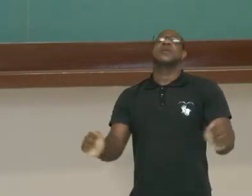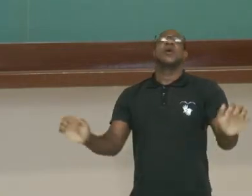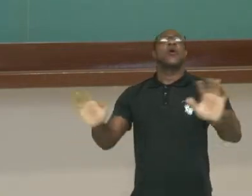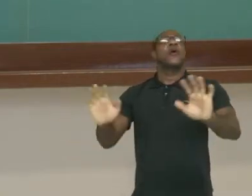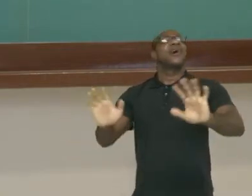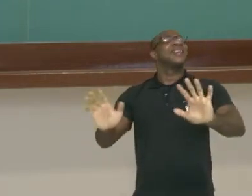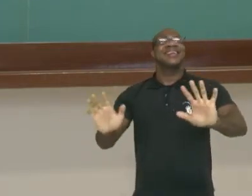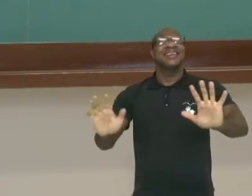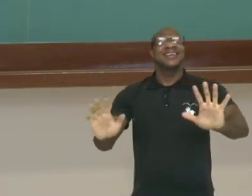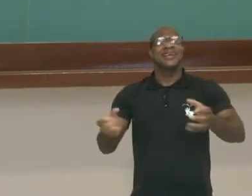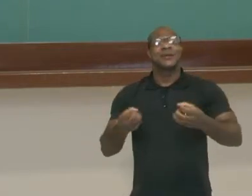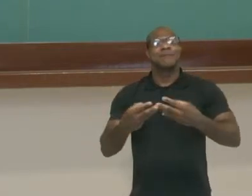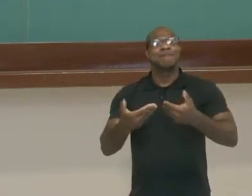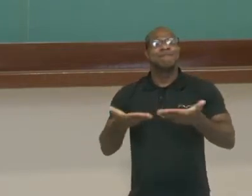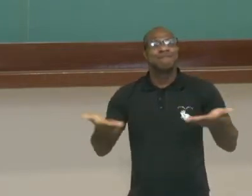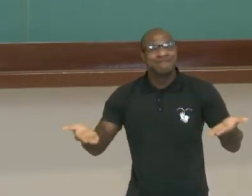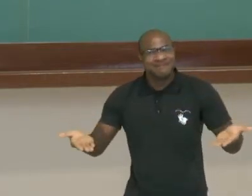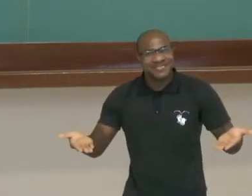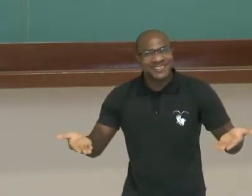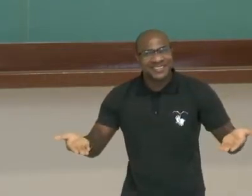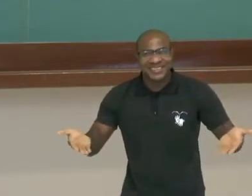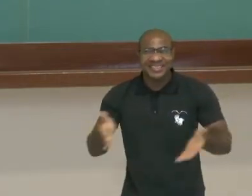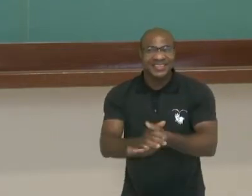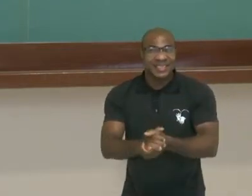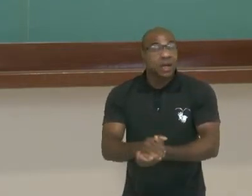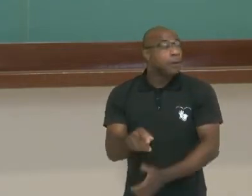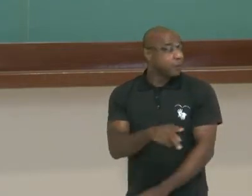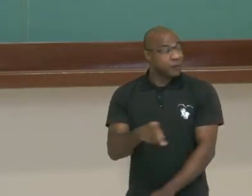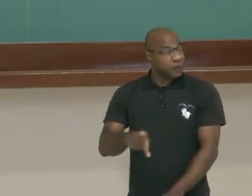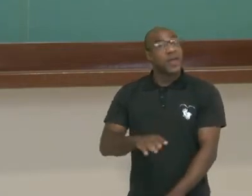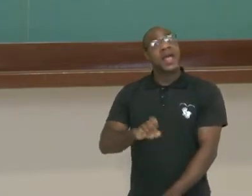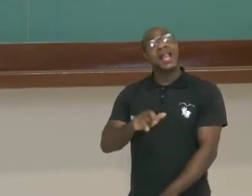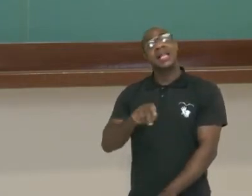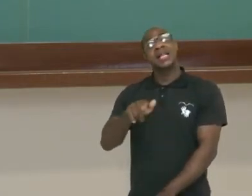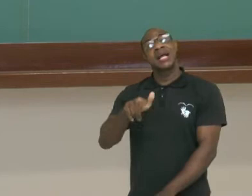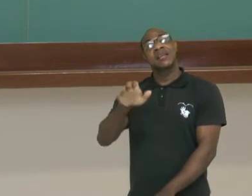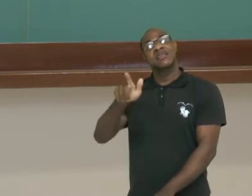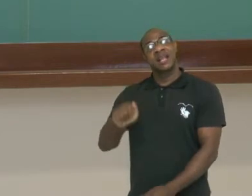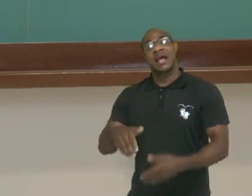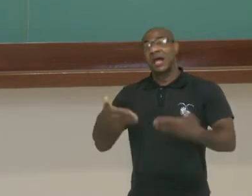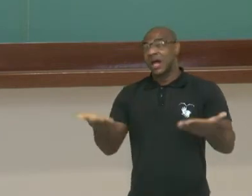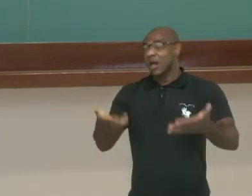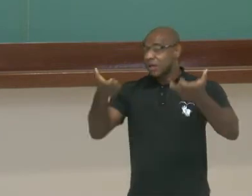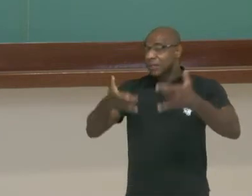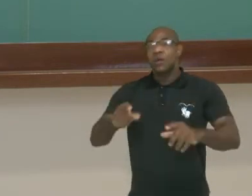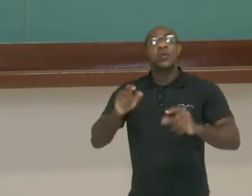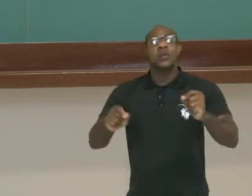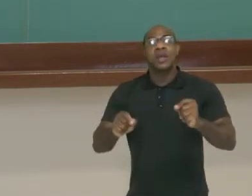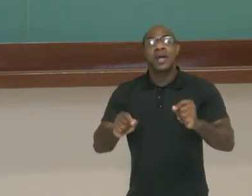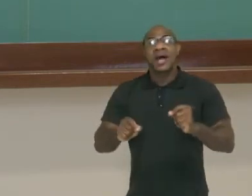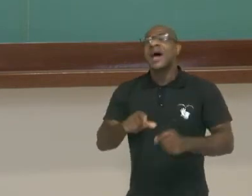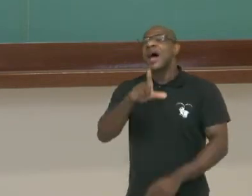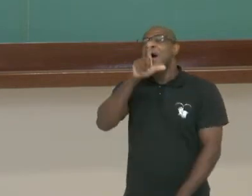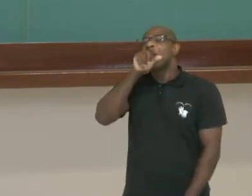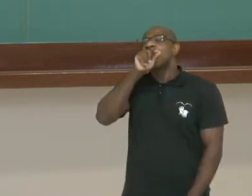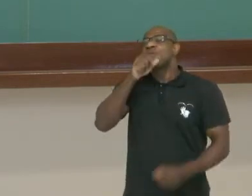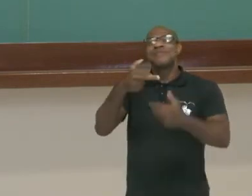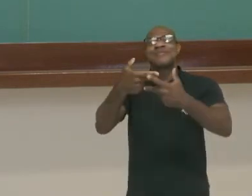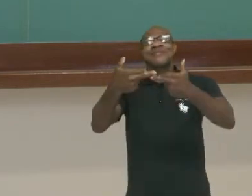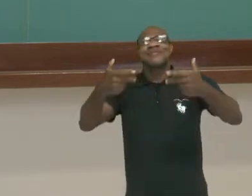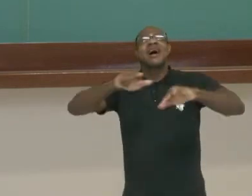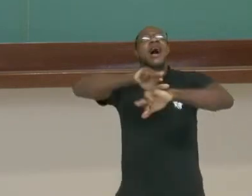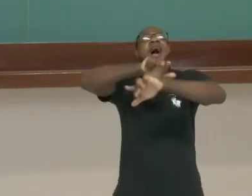Olá, turma querida! E aí, tudo bem com você? Professora Elisângela, e hoje nós vamos falar sobre as aves, isso mesmo, vamos